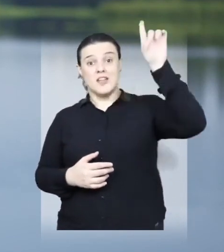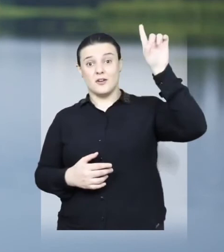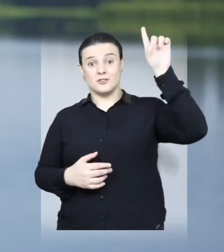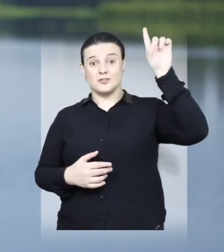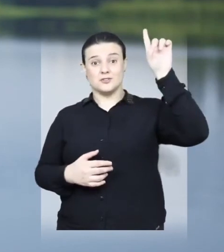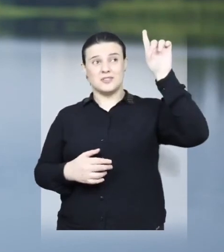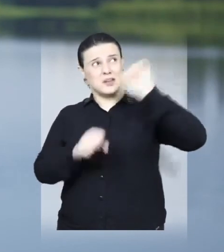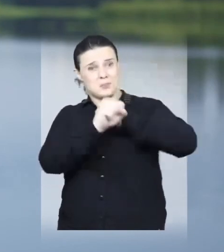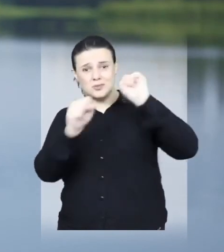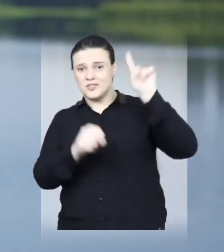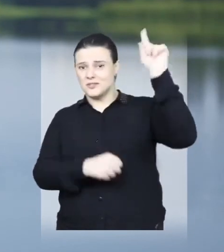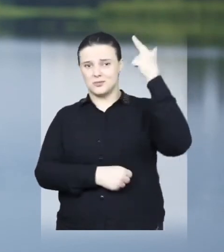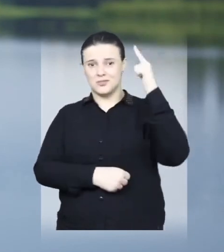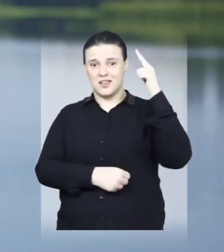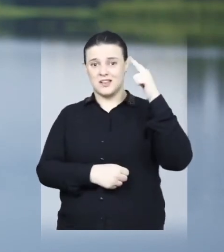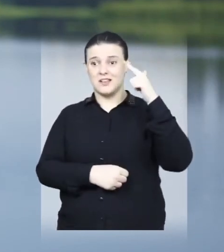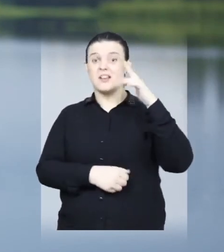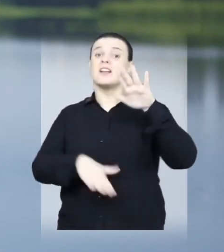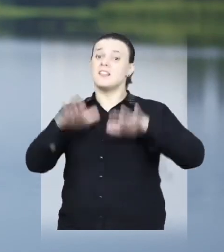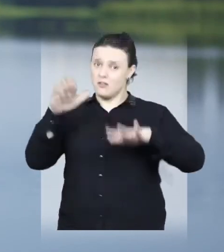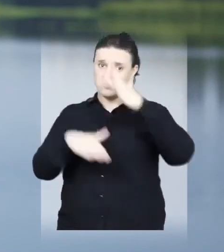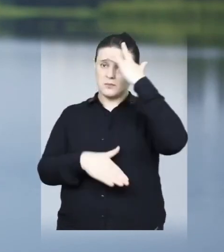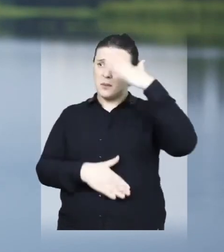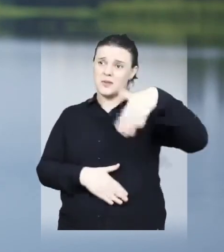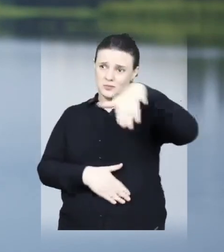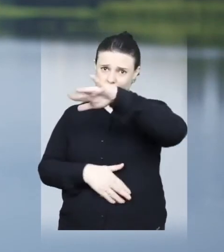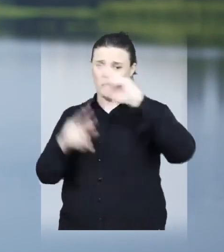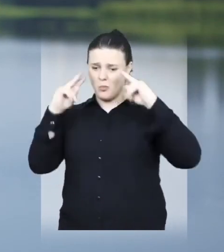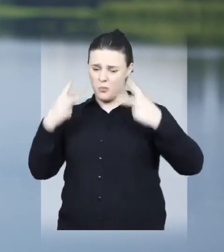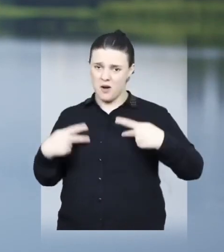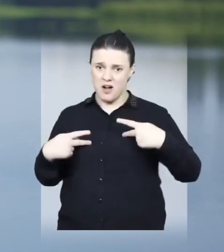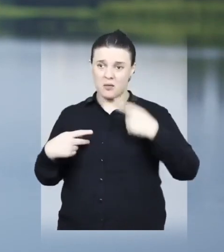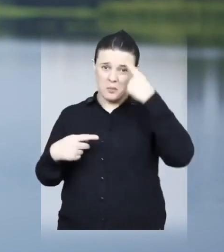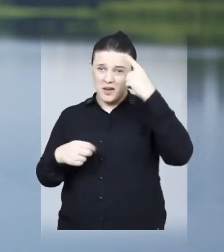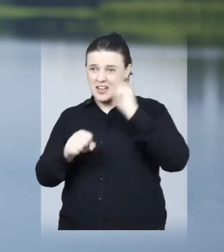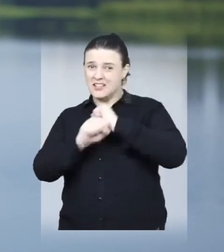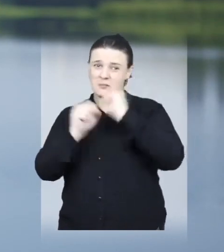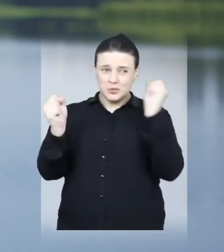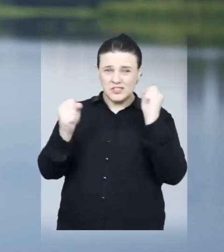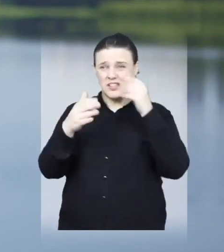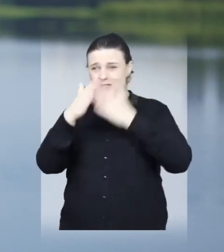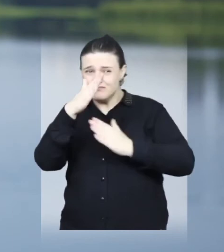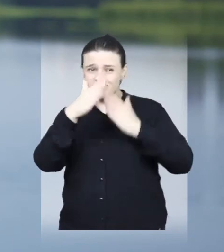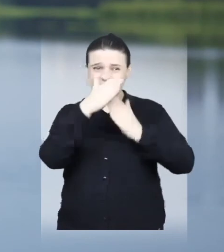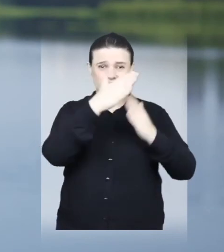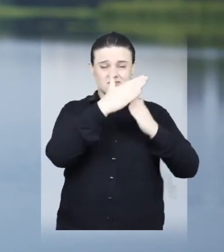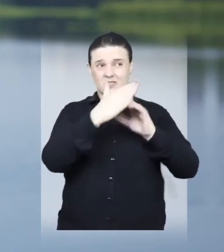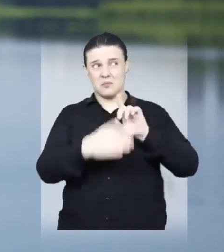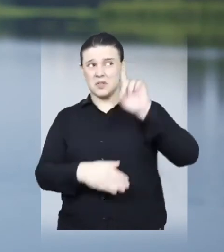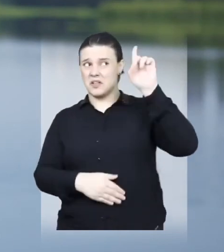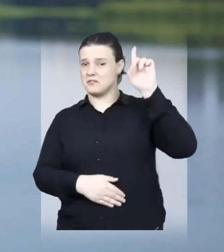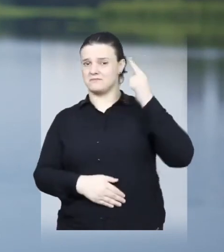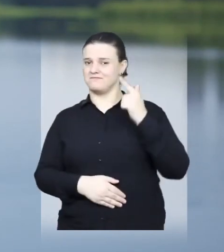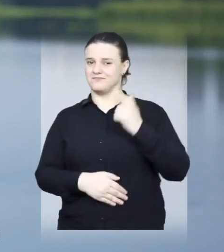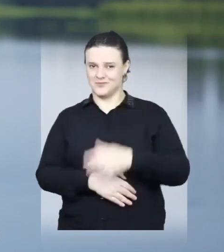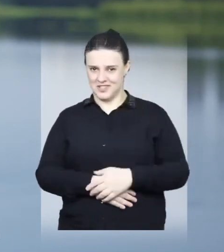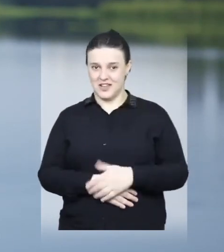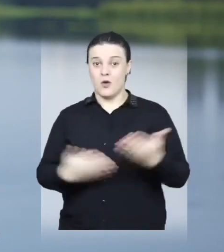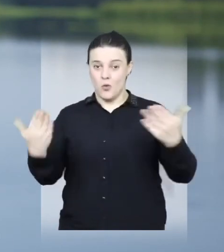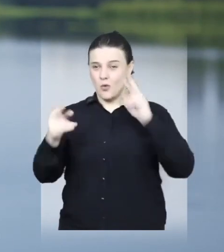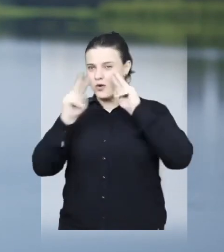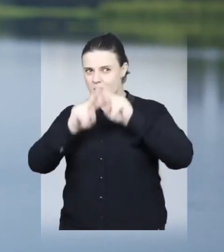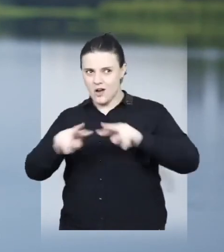divinos, nada é impossível. Aos olhos humanos, talvez a gente encontre impossibilidades, mas hoje eu